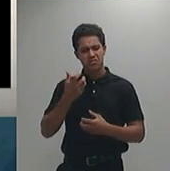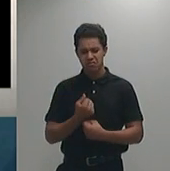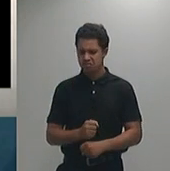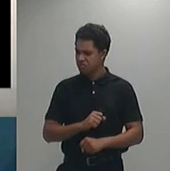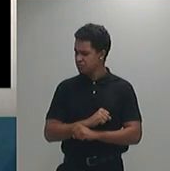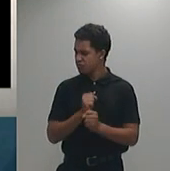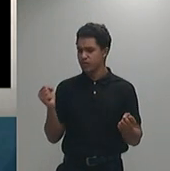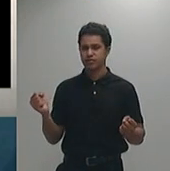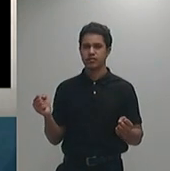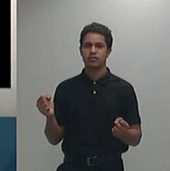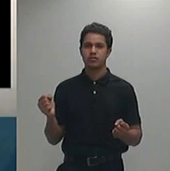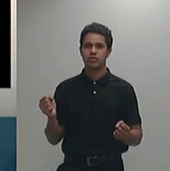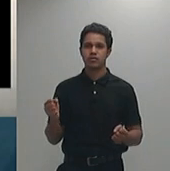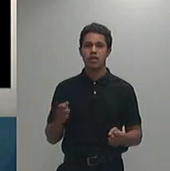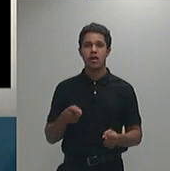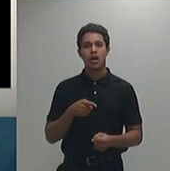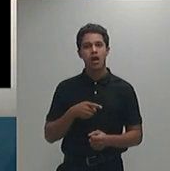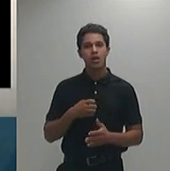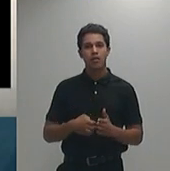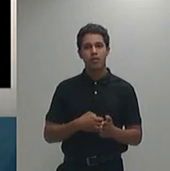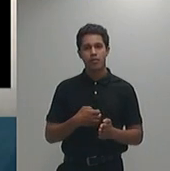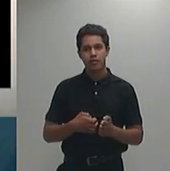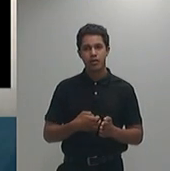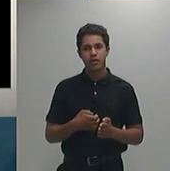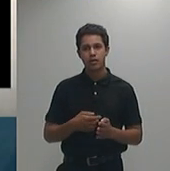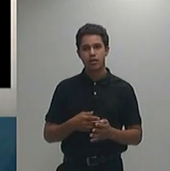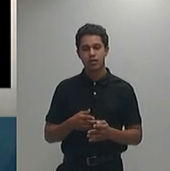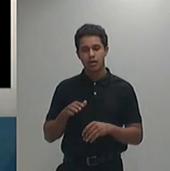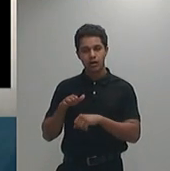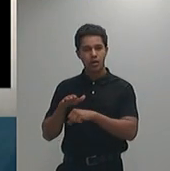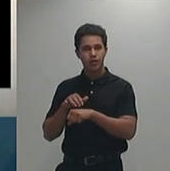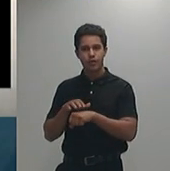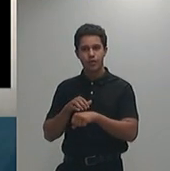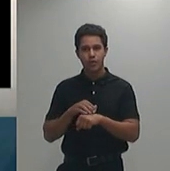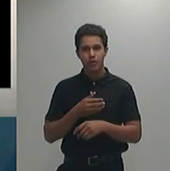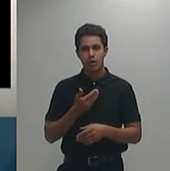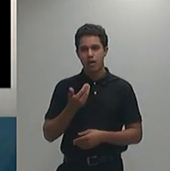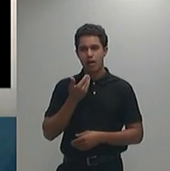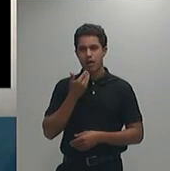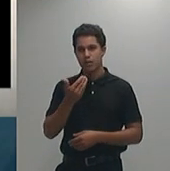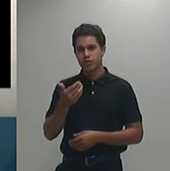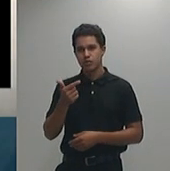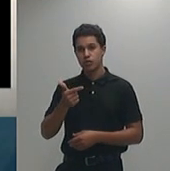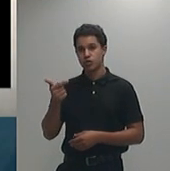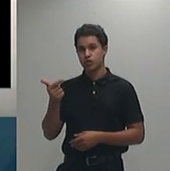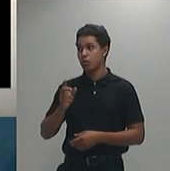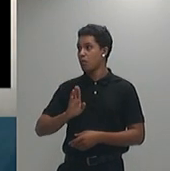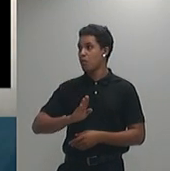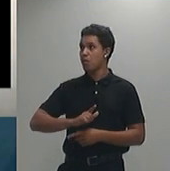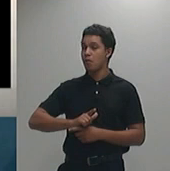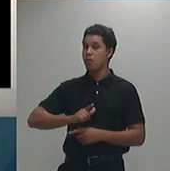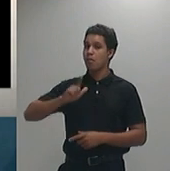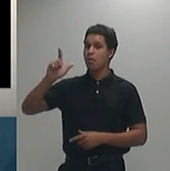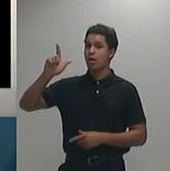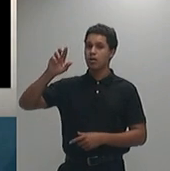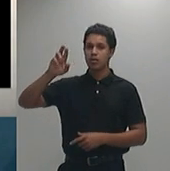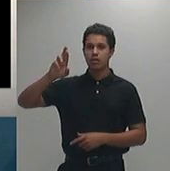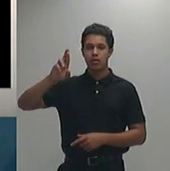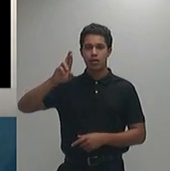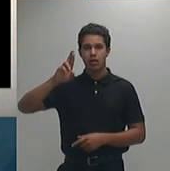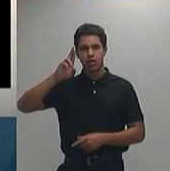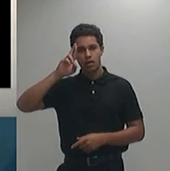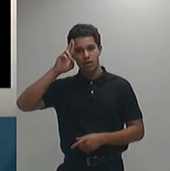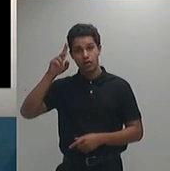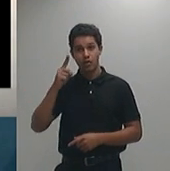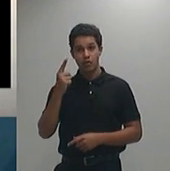é a companhia convocou a pedido do seu segundo maior acionista o BNDS é uma